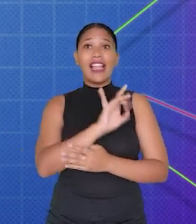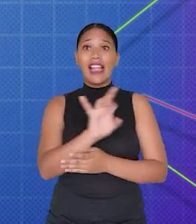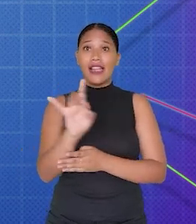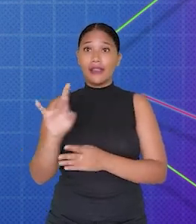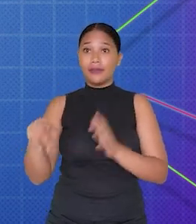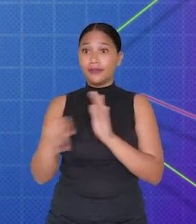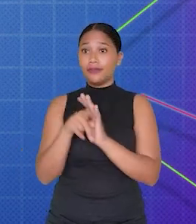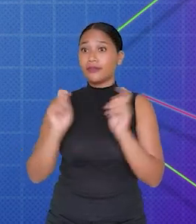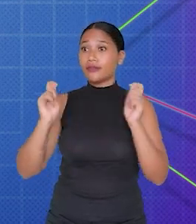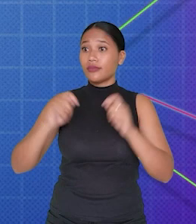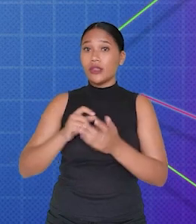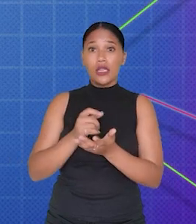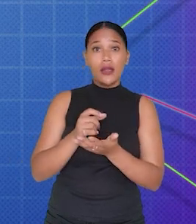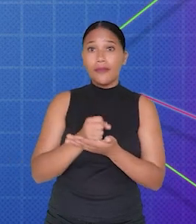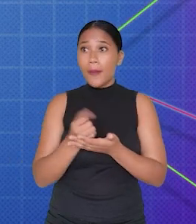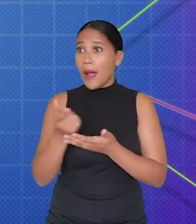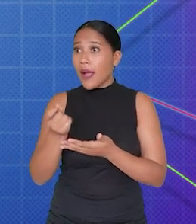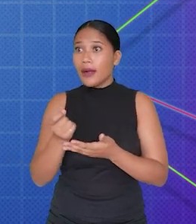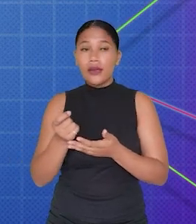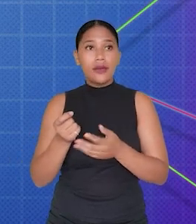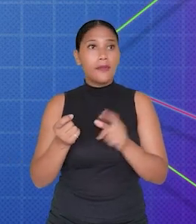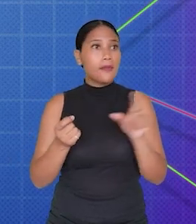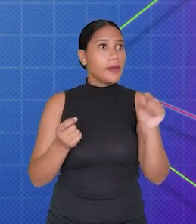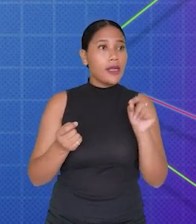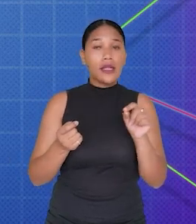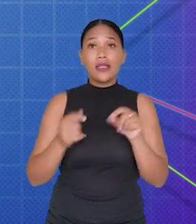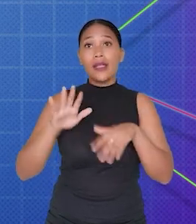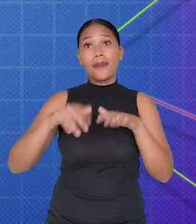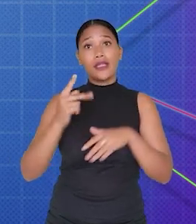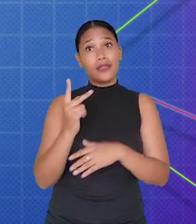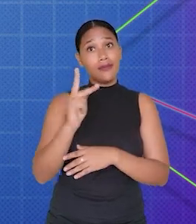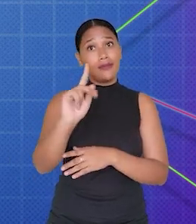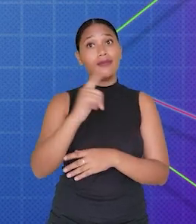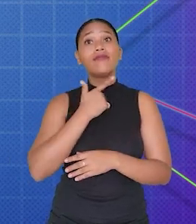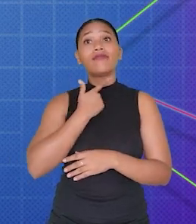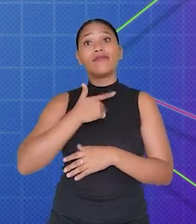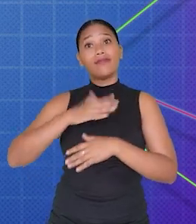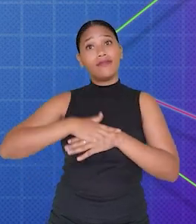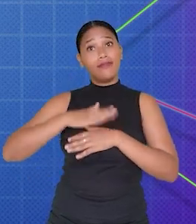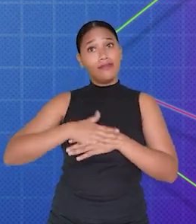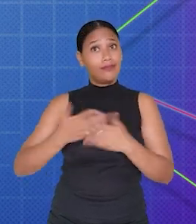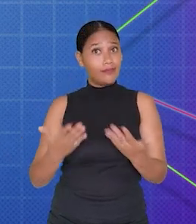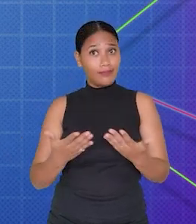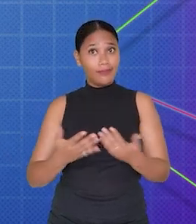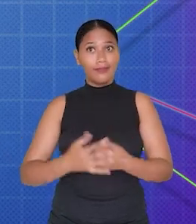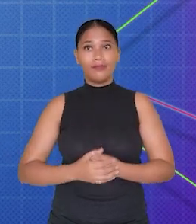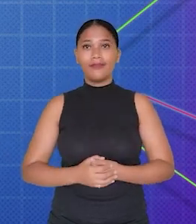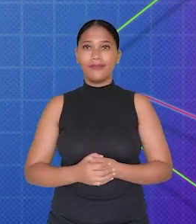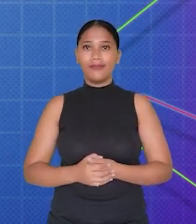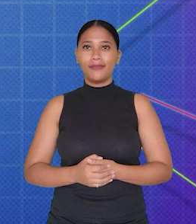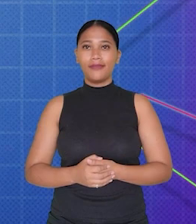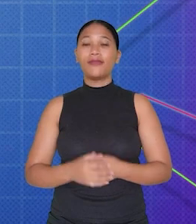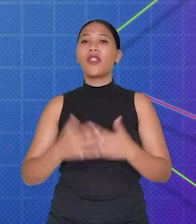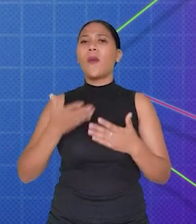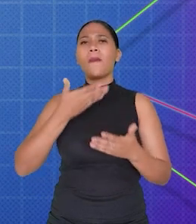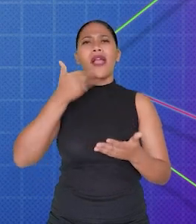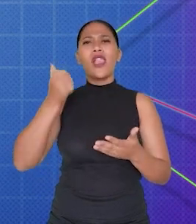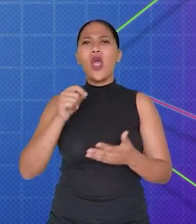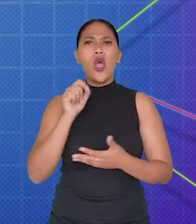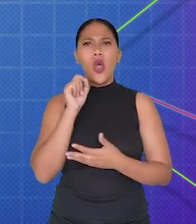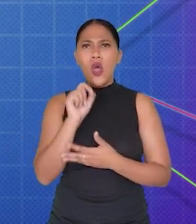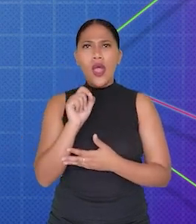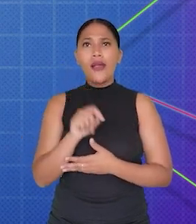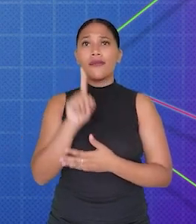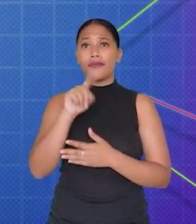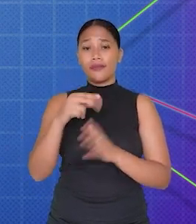cada jogada pode resultar em uma história diferente, dependendo das escolhas que vocês fizerem ao longo de toda a jornada. E o melhor de